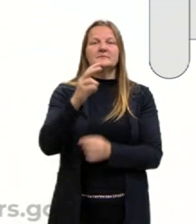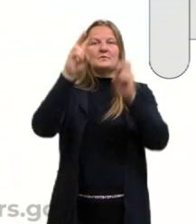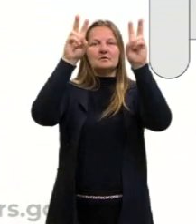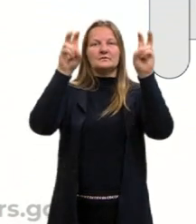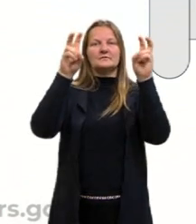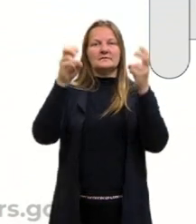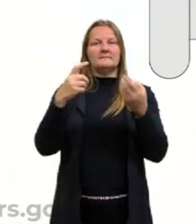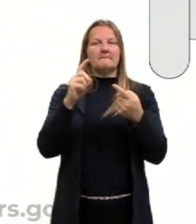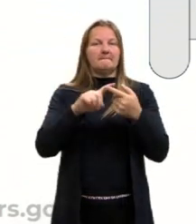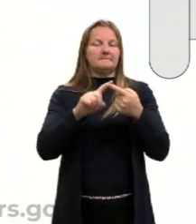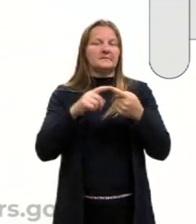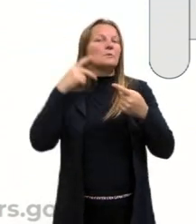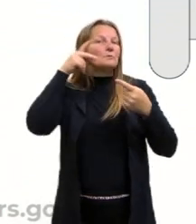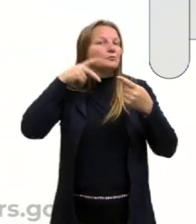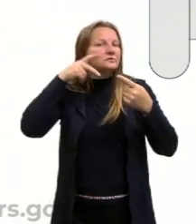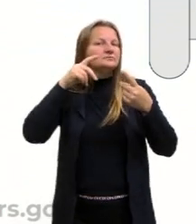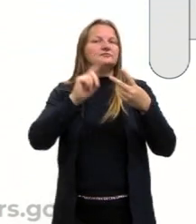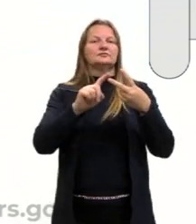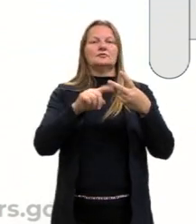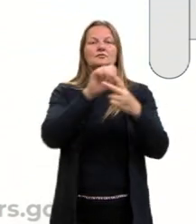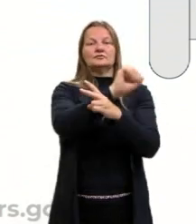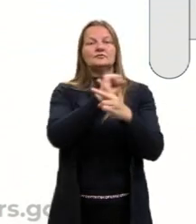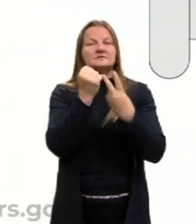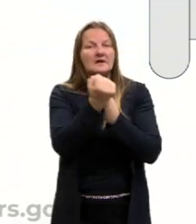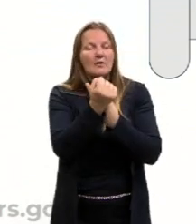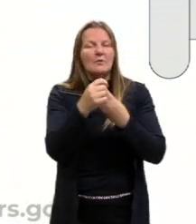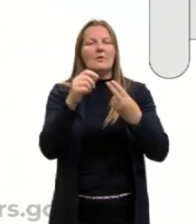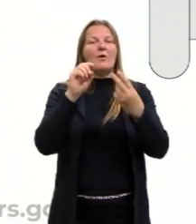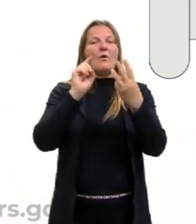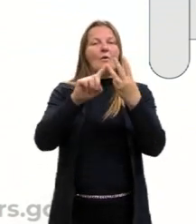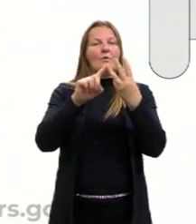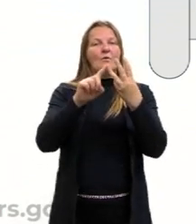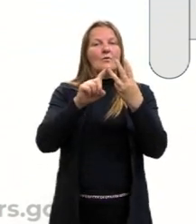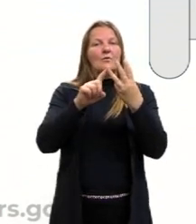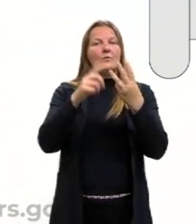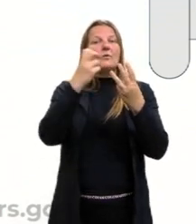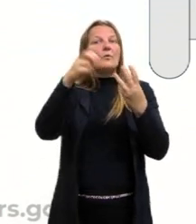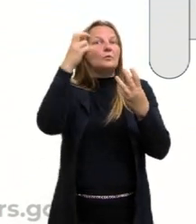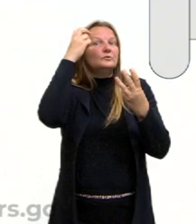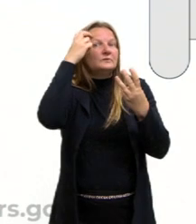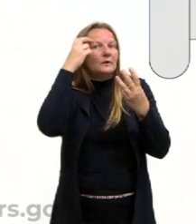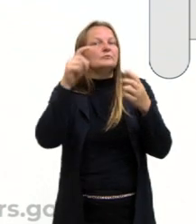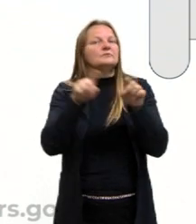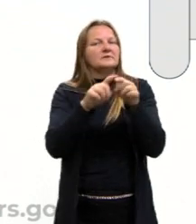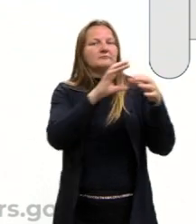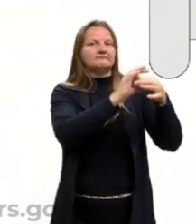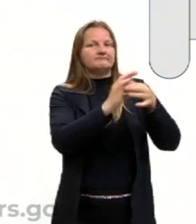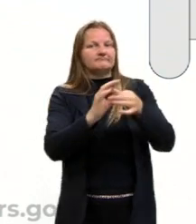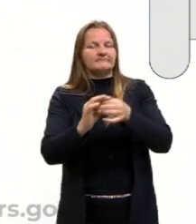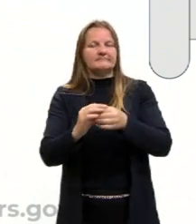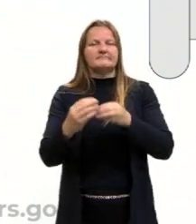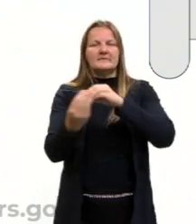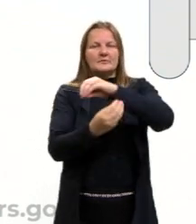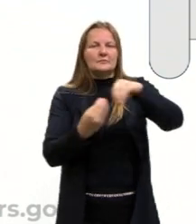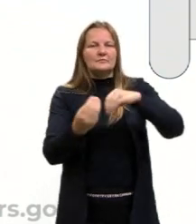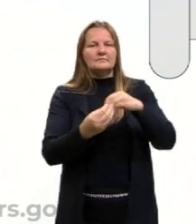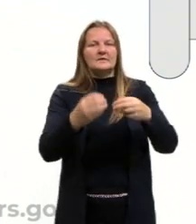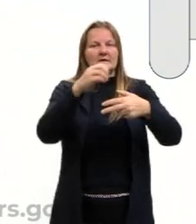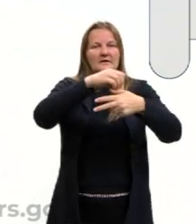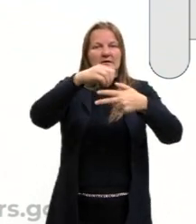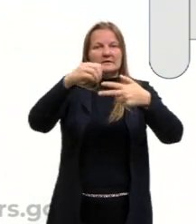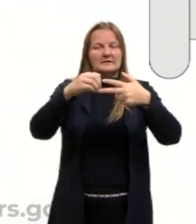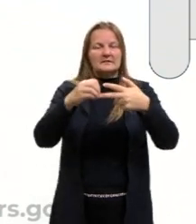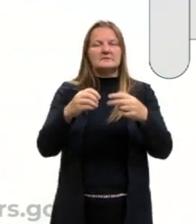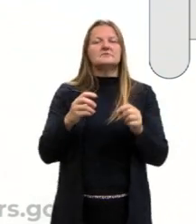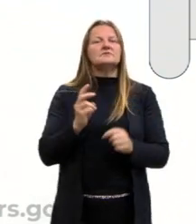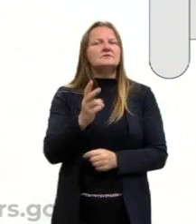são ou políticos, ou sociais, ou culturais. Porque as redações do Enem, né, vão